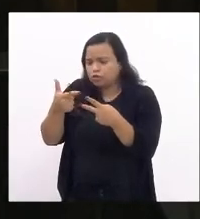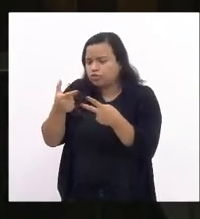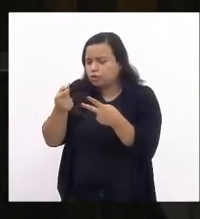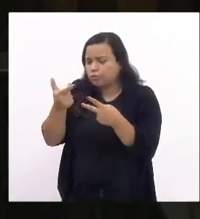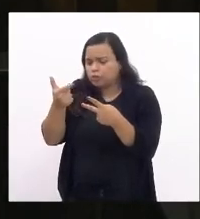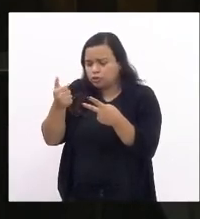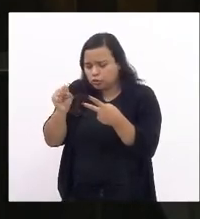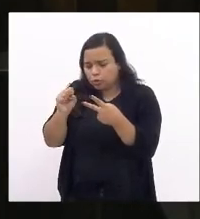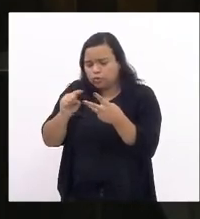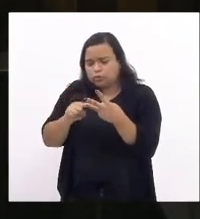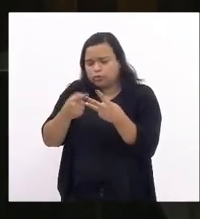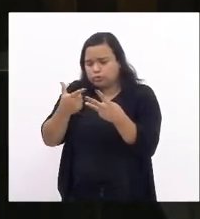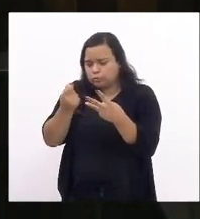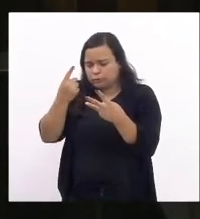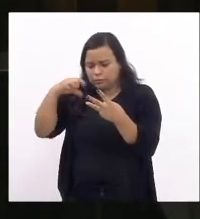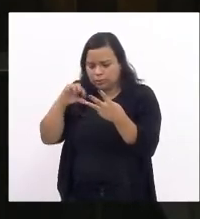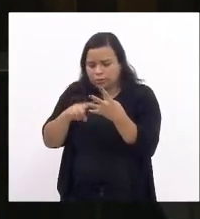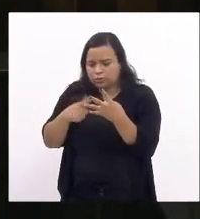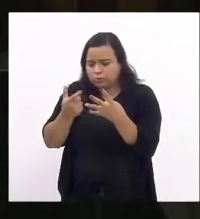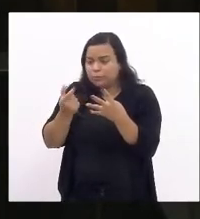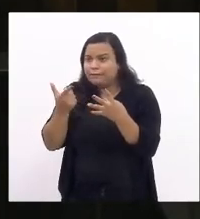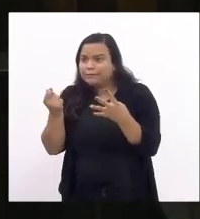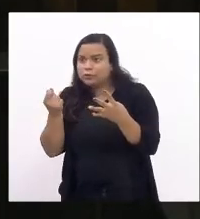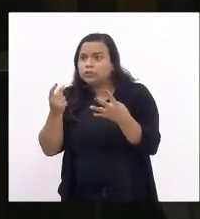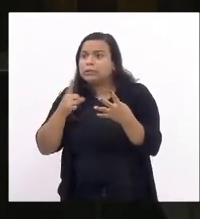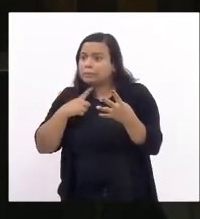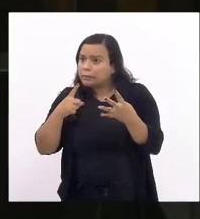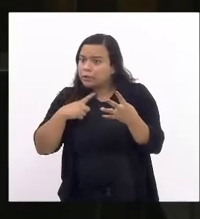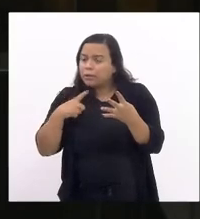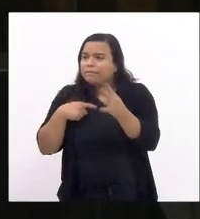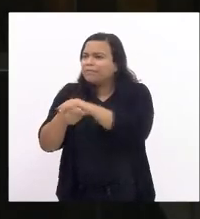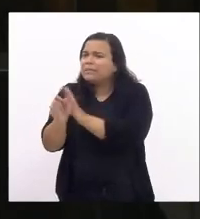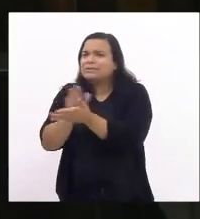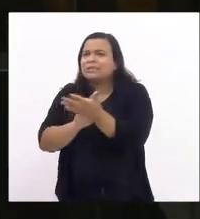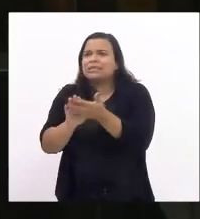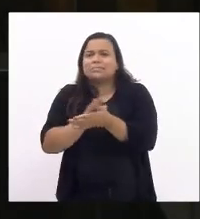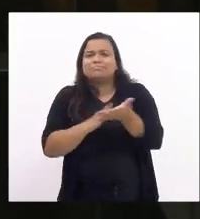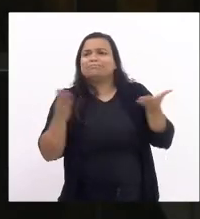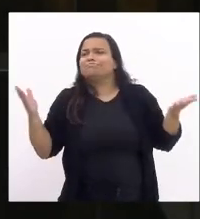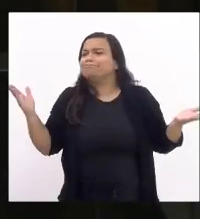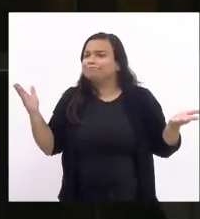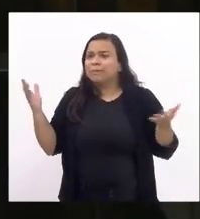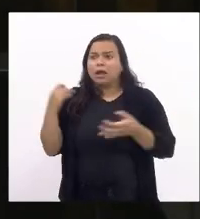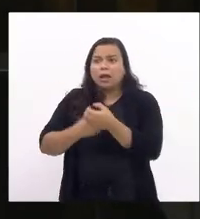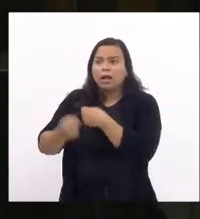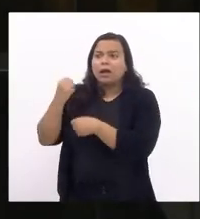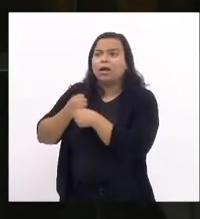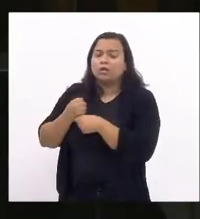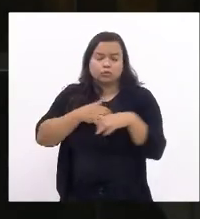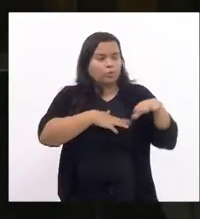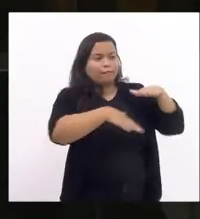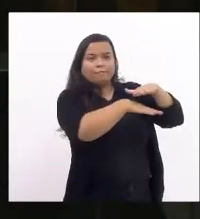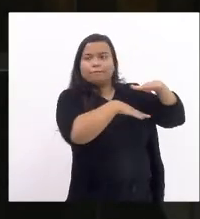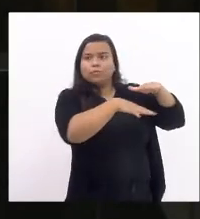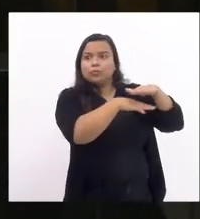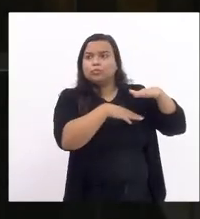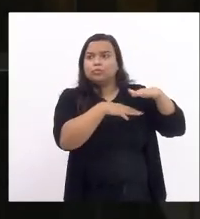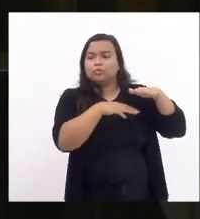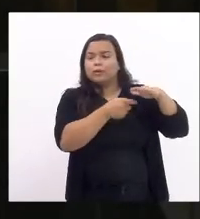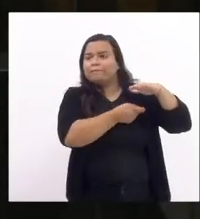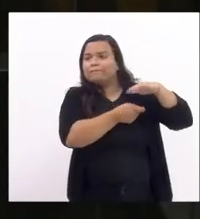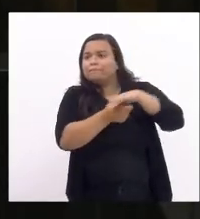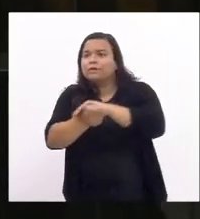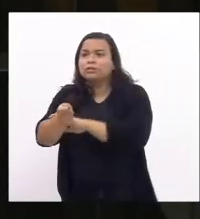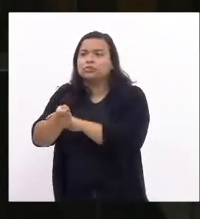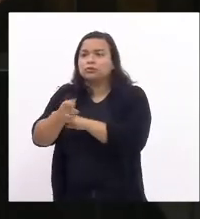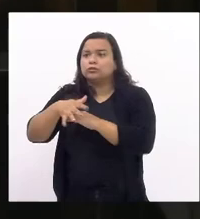tem um fundo de prevenção dos desastres naturais. No ano passado não foi investido nem 50%. O governador